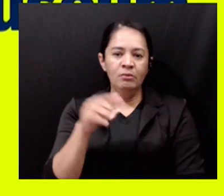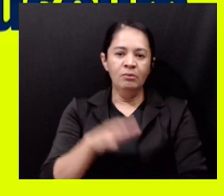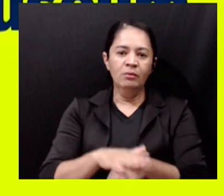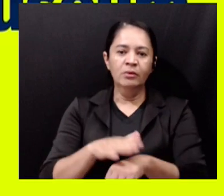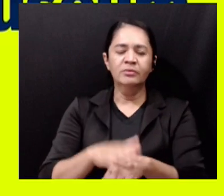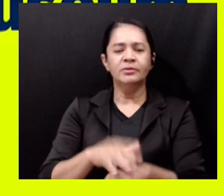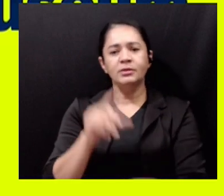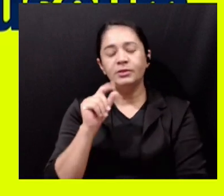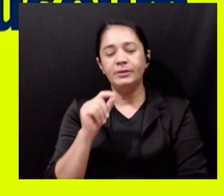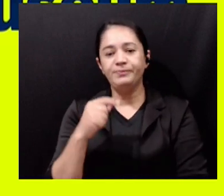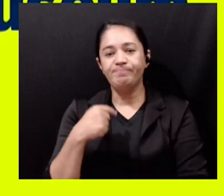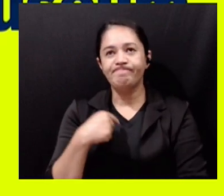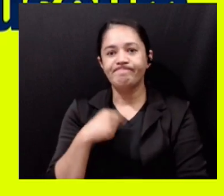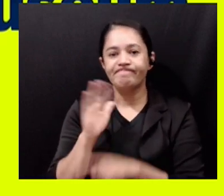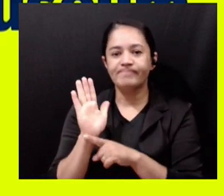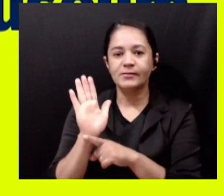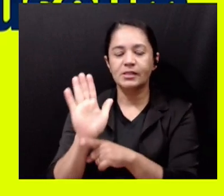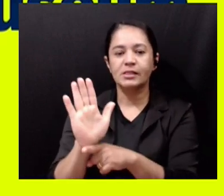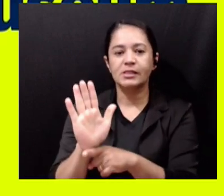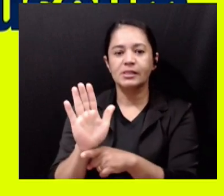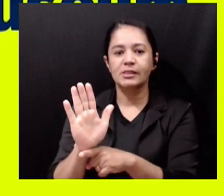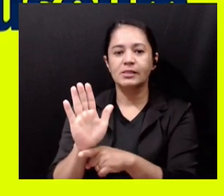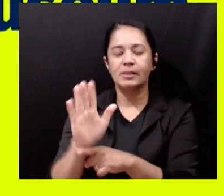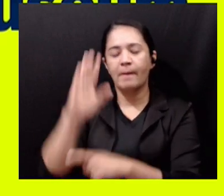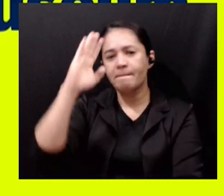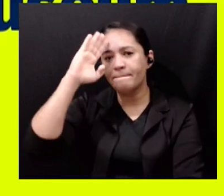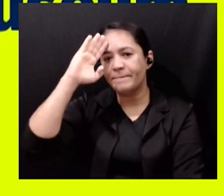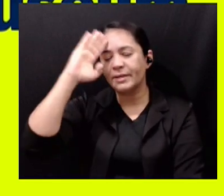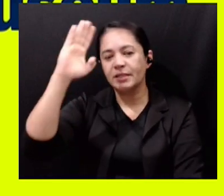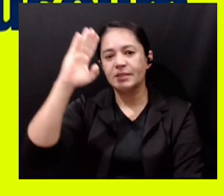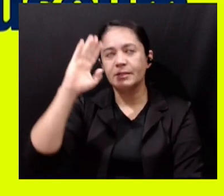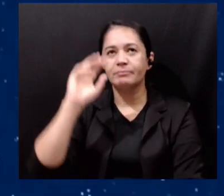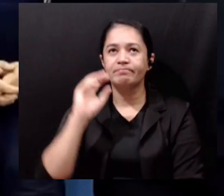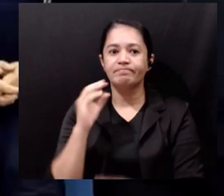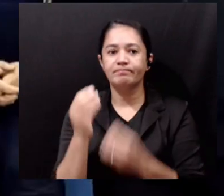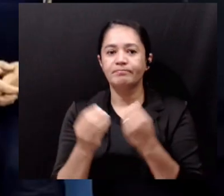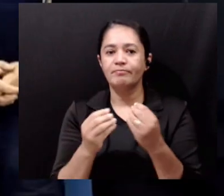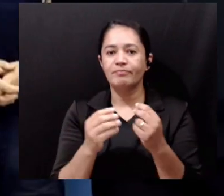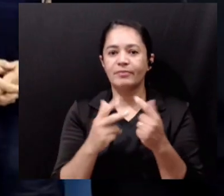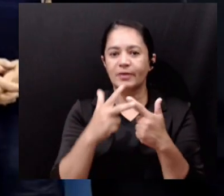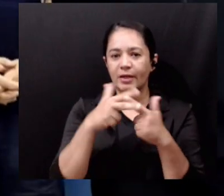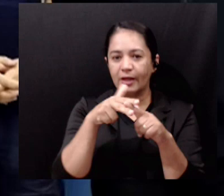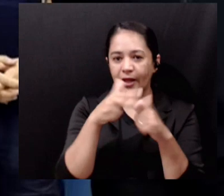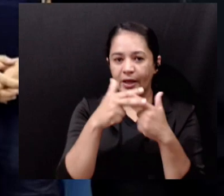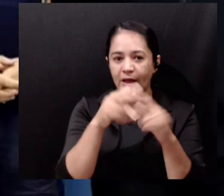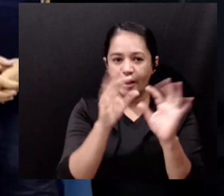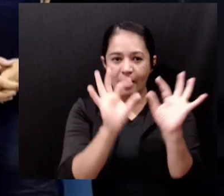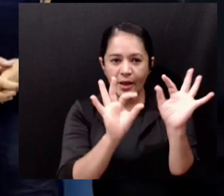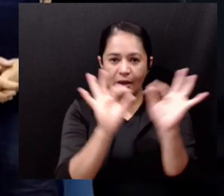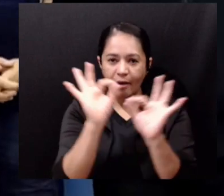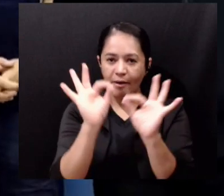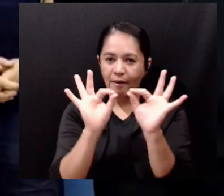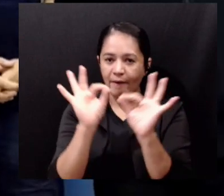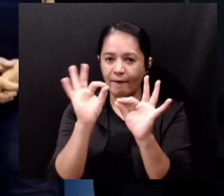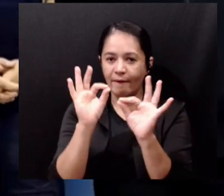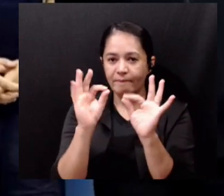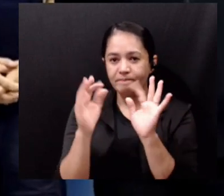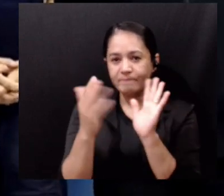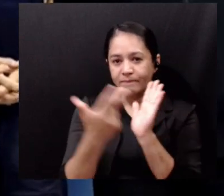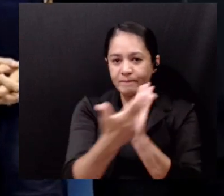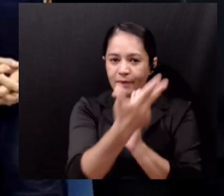ajudei principalmente ajustando assim, a aparência de muitas coisas do site, que mesmo, assim, principalmente assim,